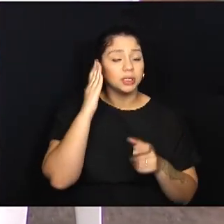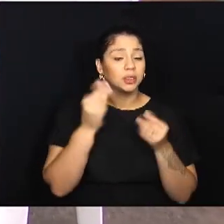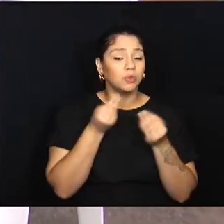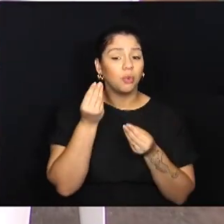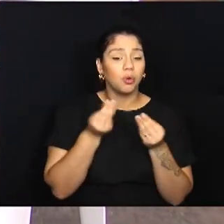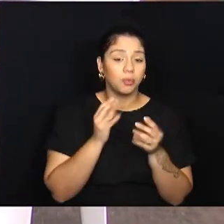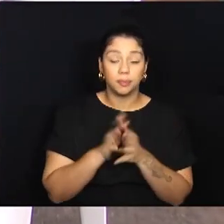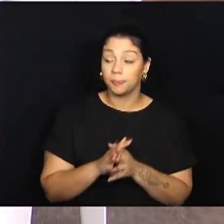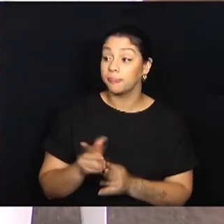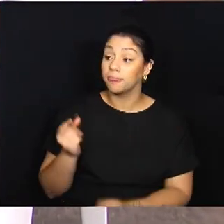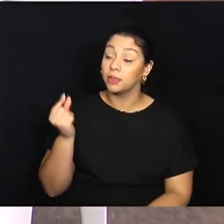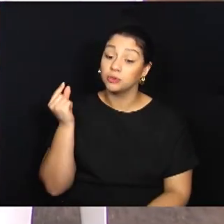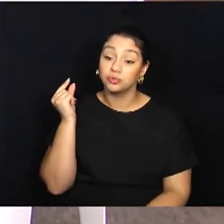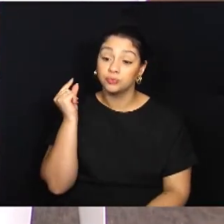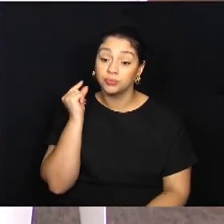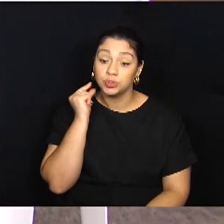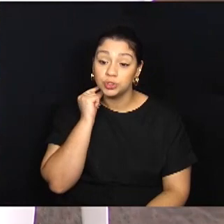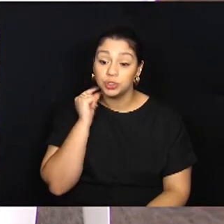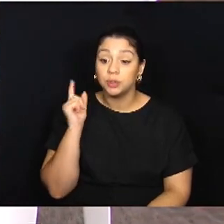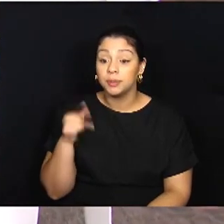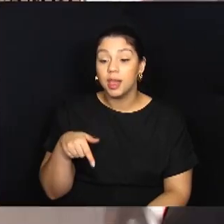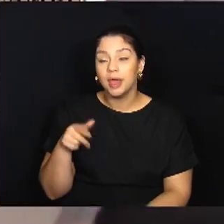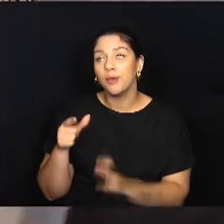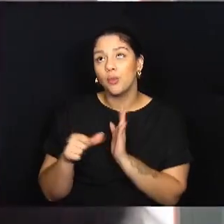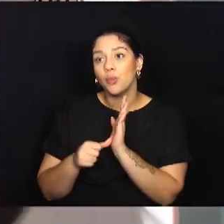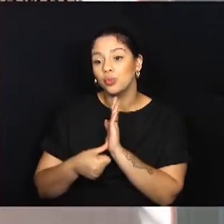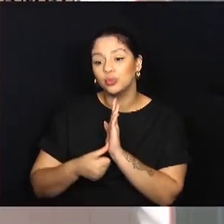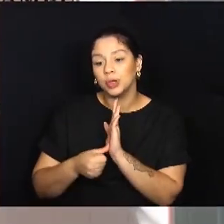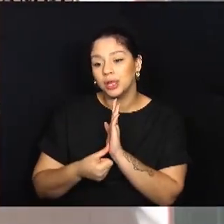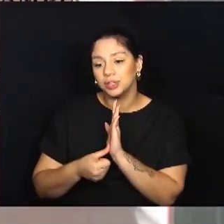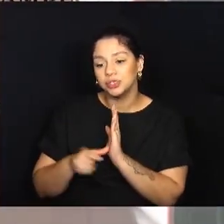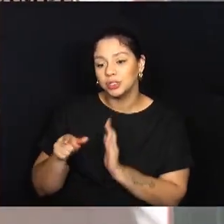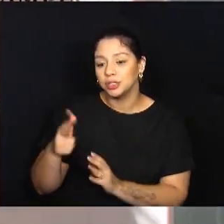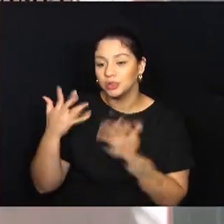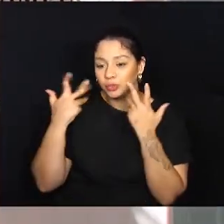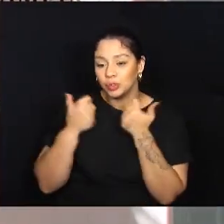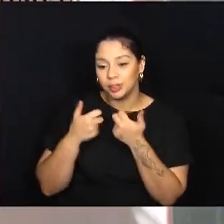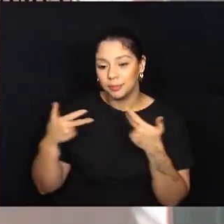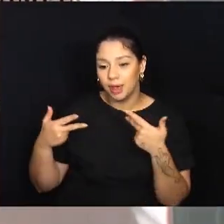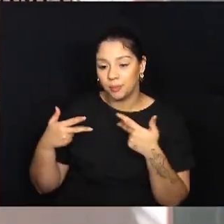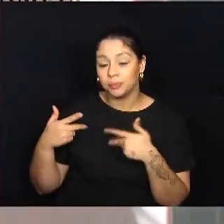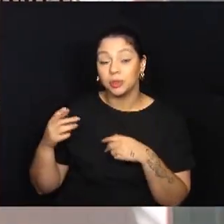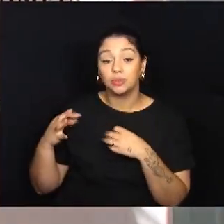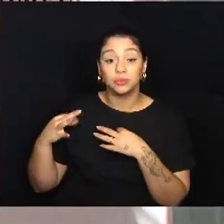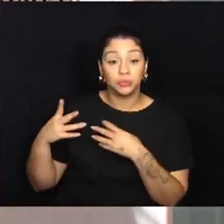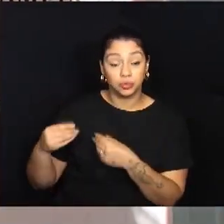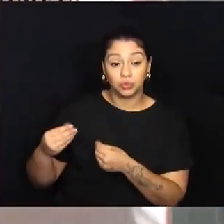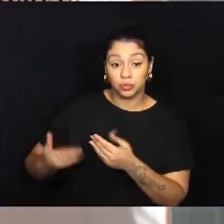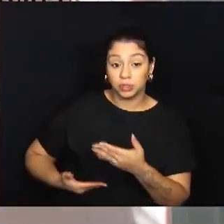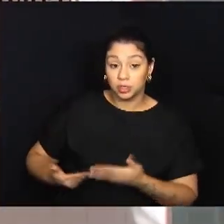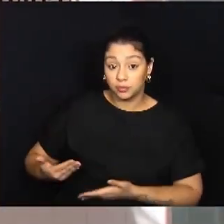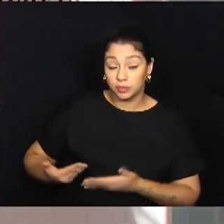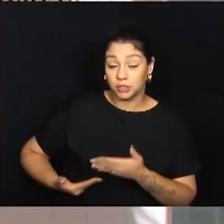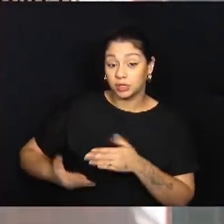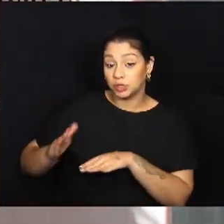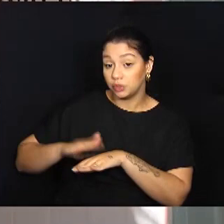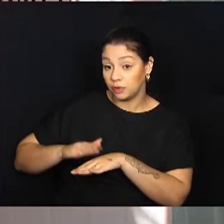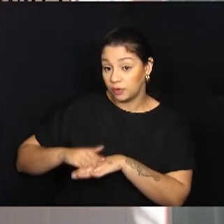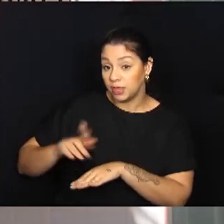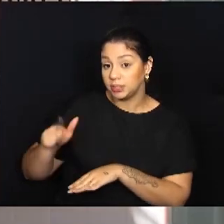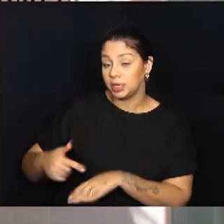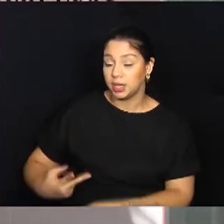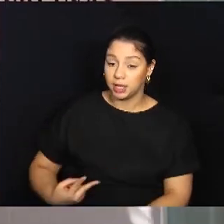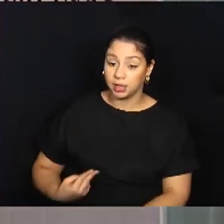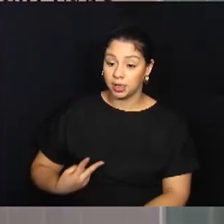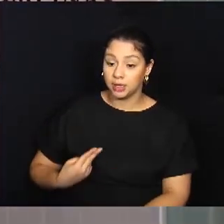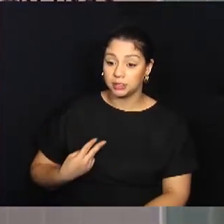O chip é como se fosse o RG do animal. Todo serviço que o DPBEA executa, como castração ou